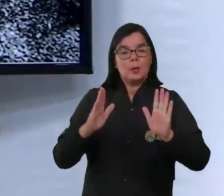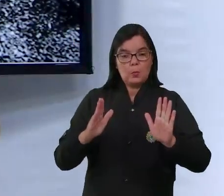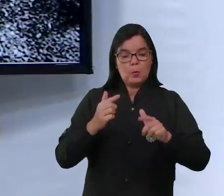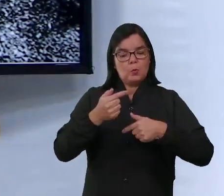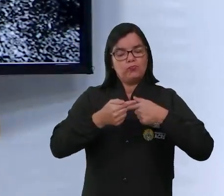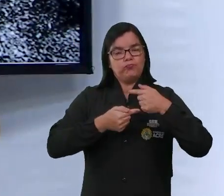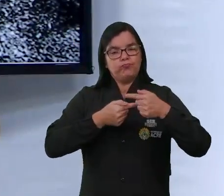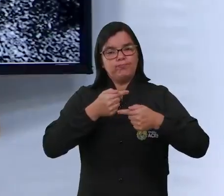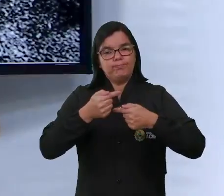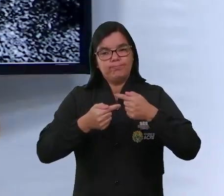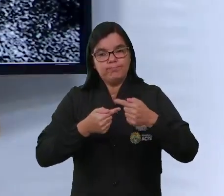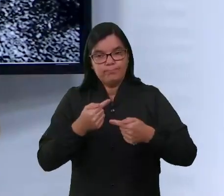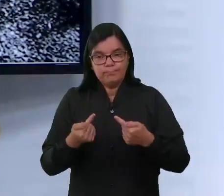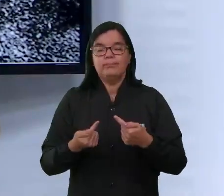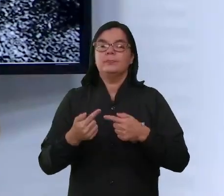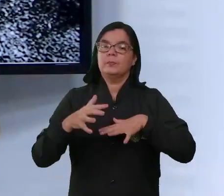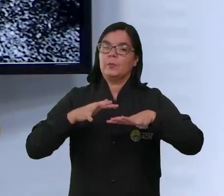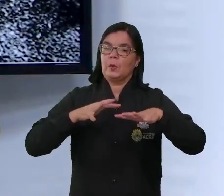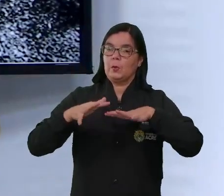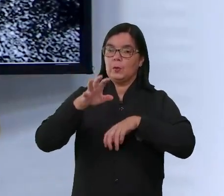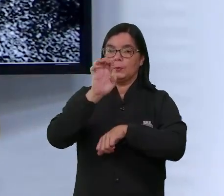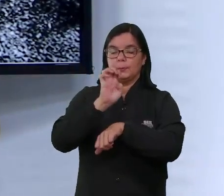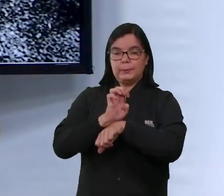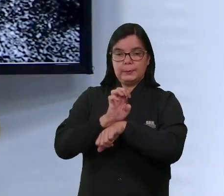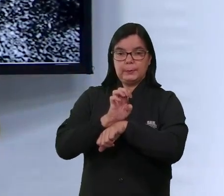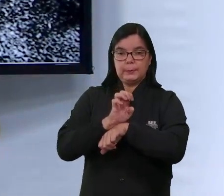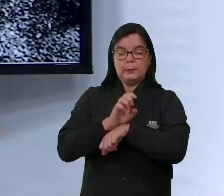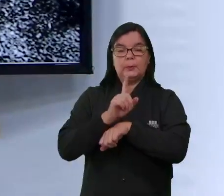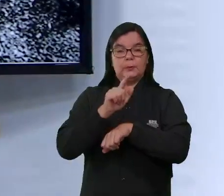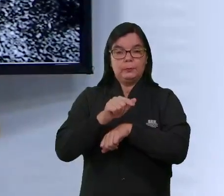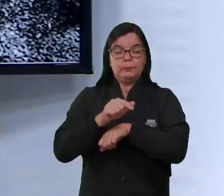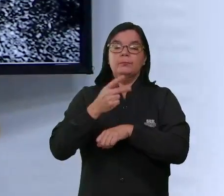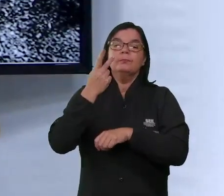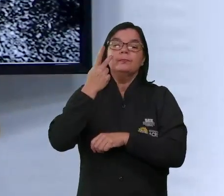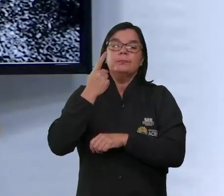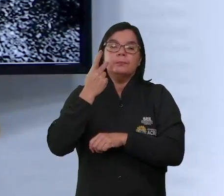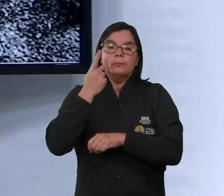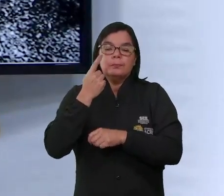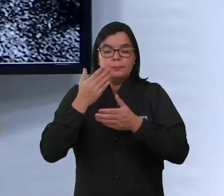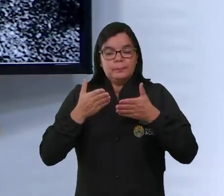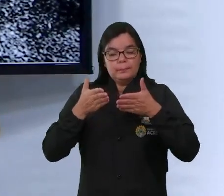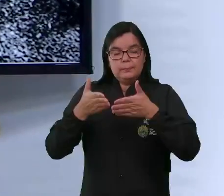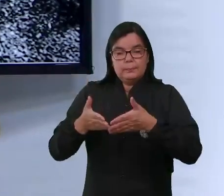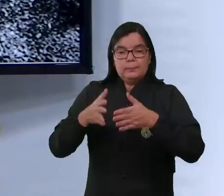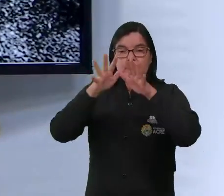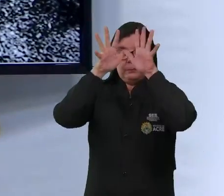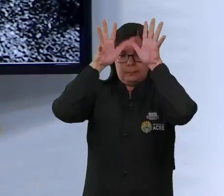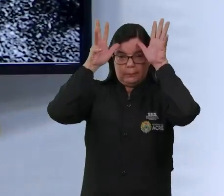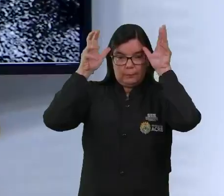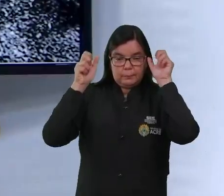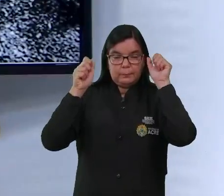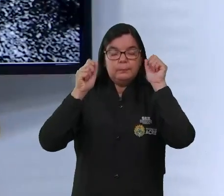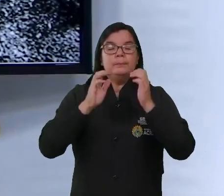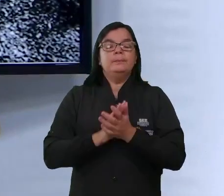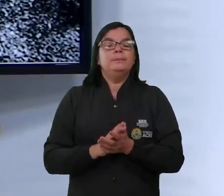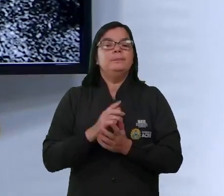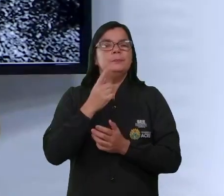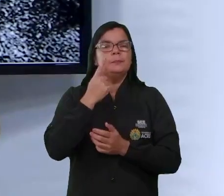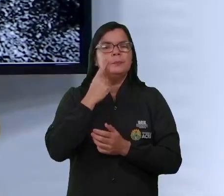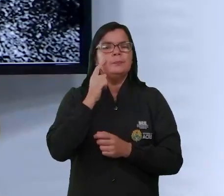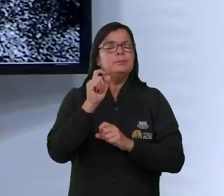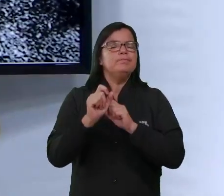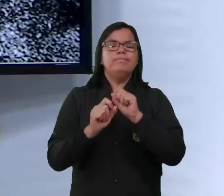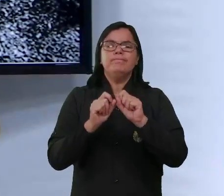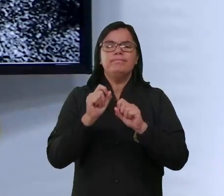essa movimentação no estado. Esse nordestino, quando ele chegava até aqui, ele acabava,